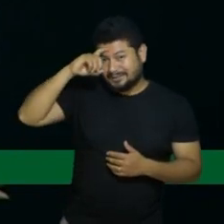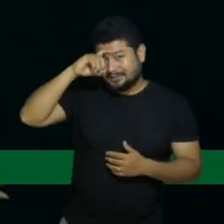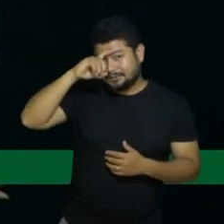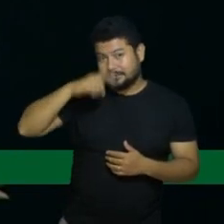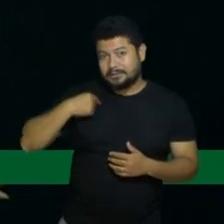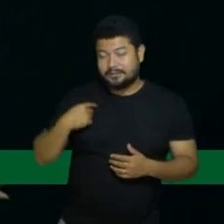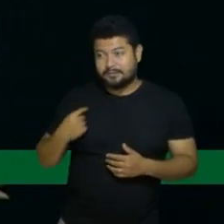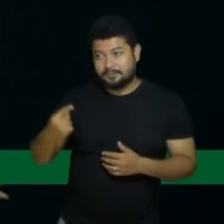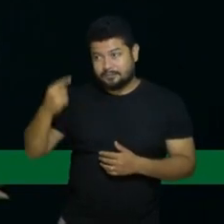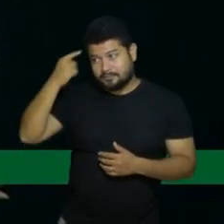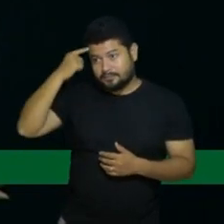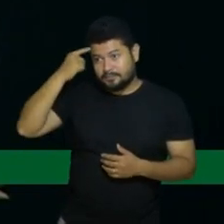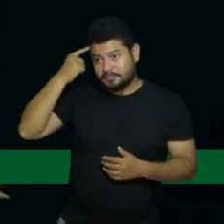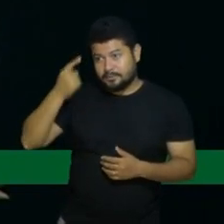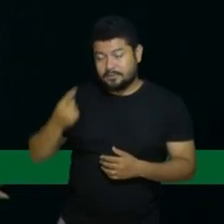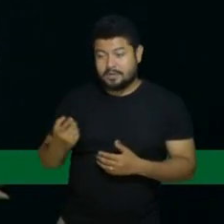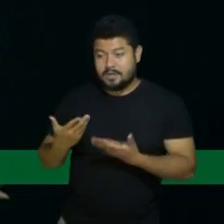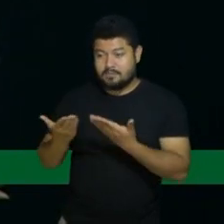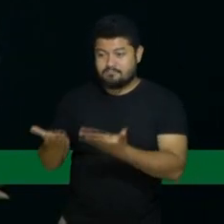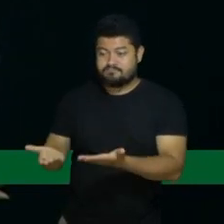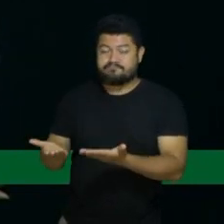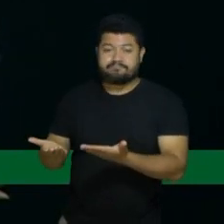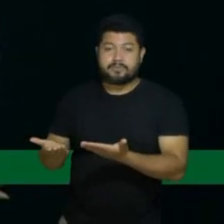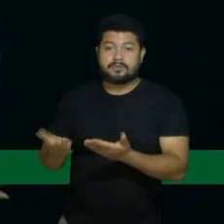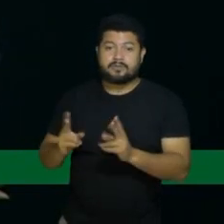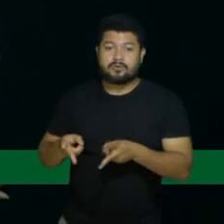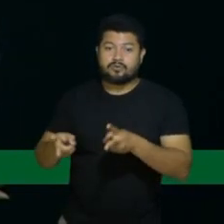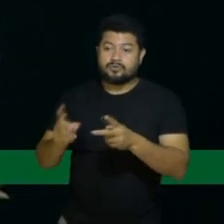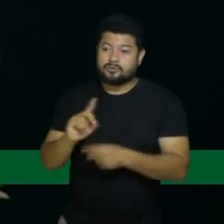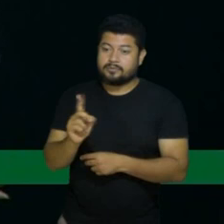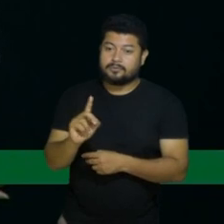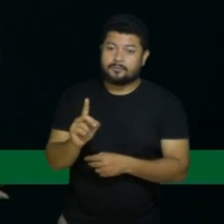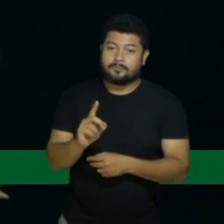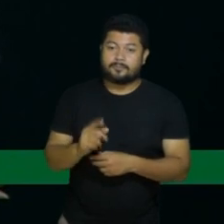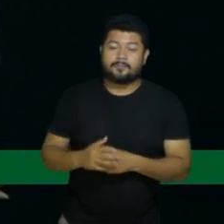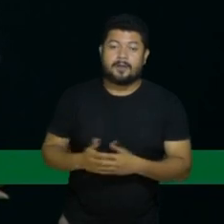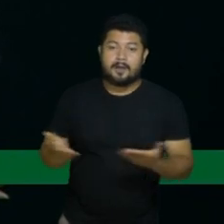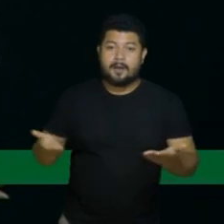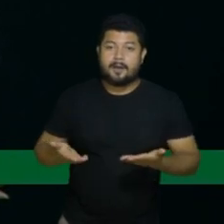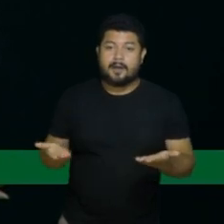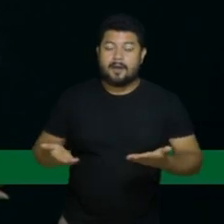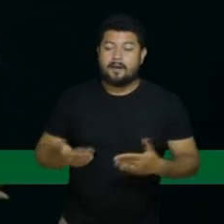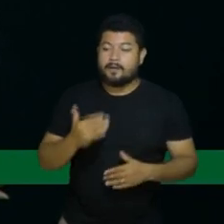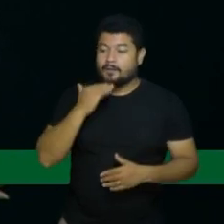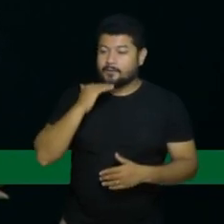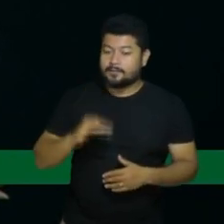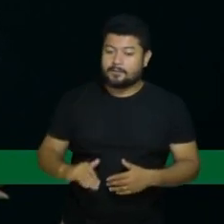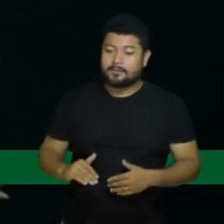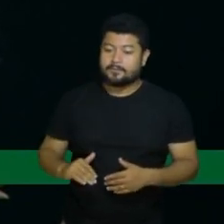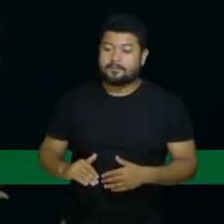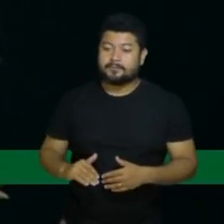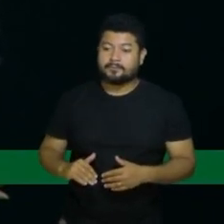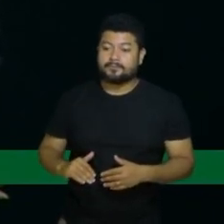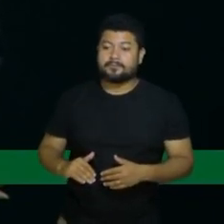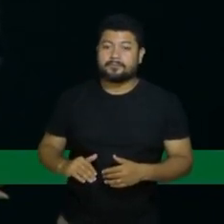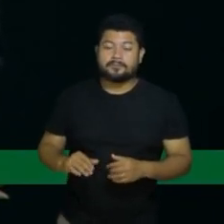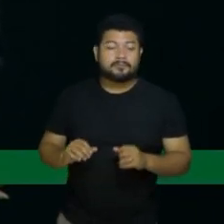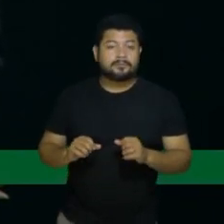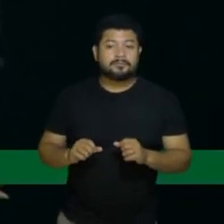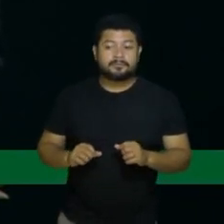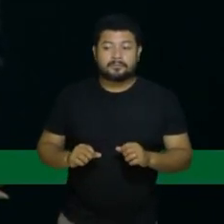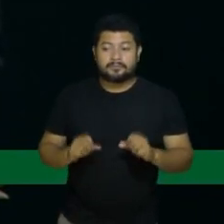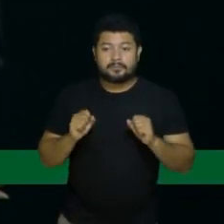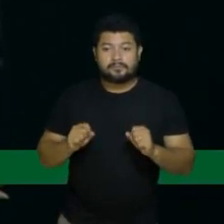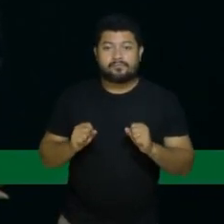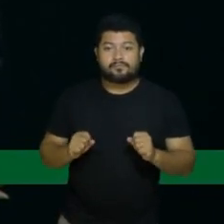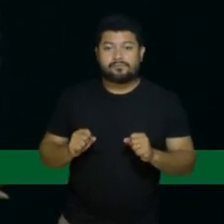o caminho, e foi o que fizemos. Que nessa tarde podemos simbolizar